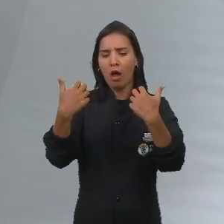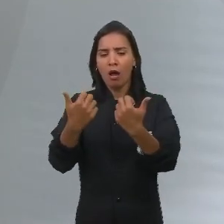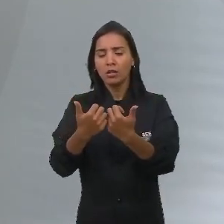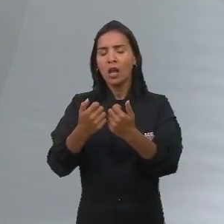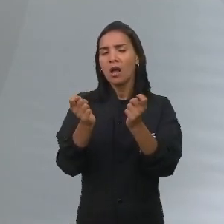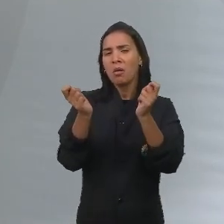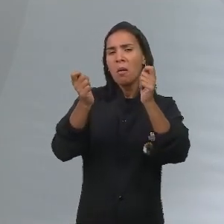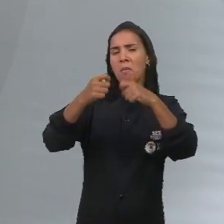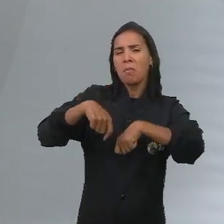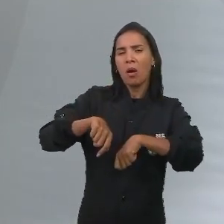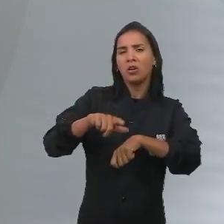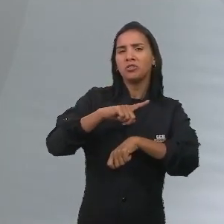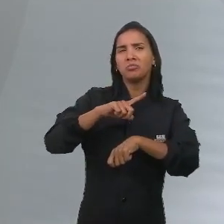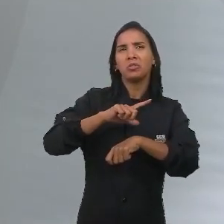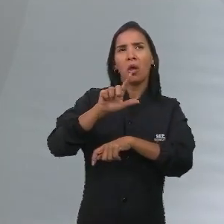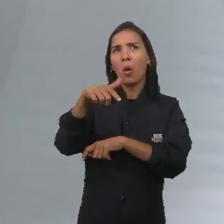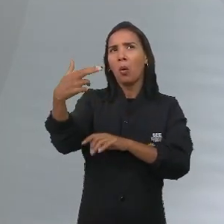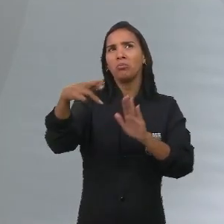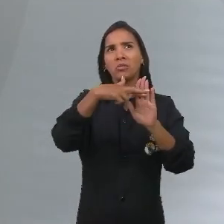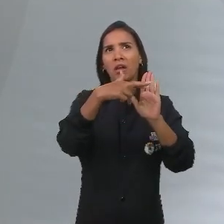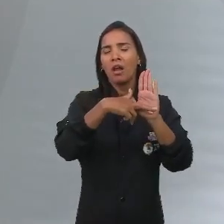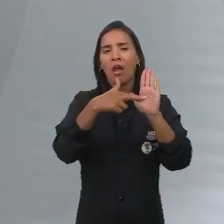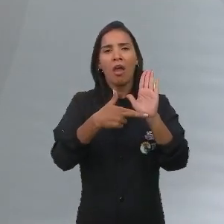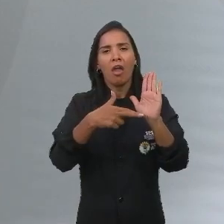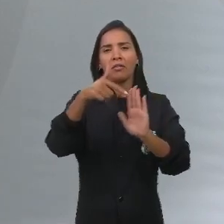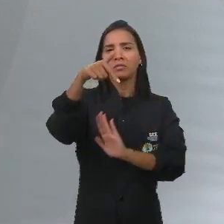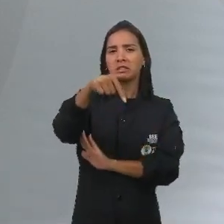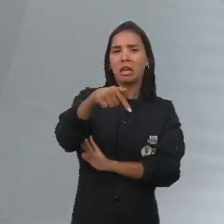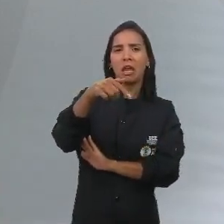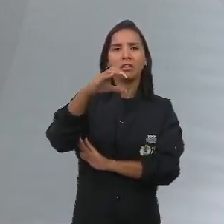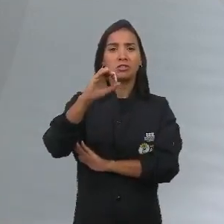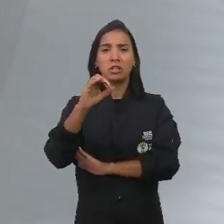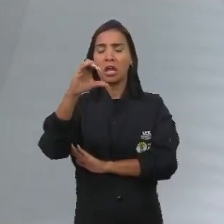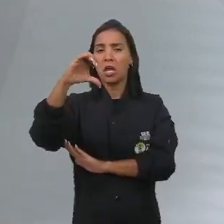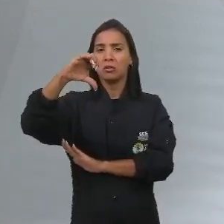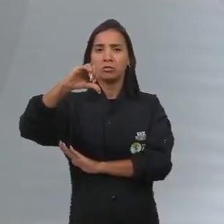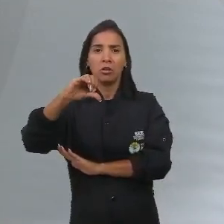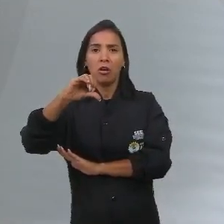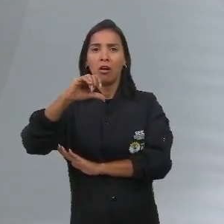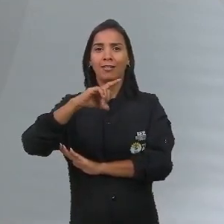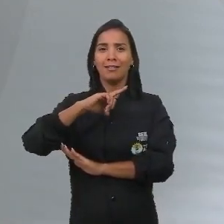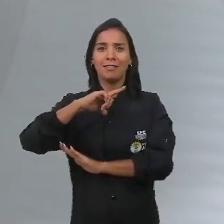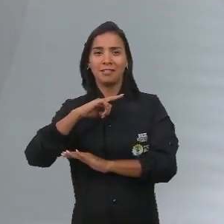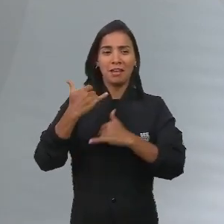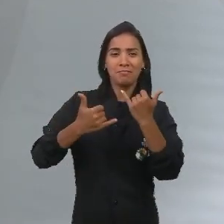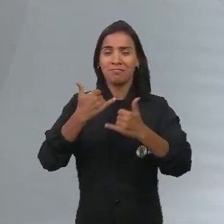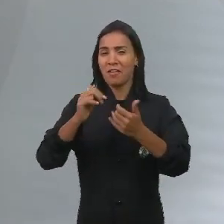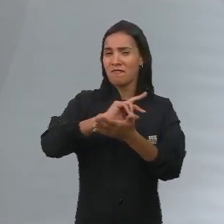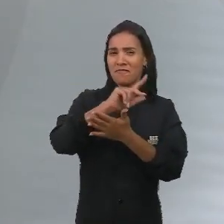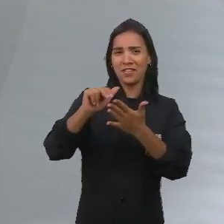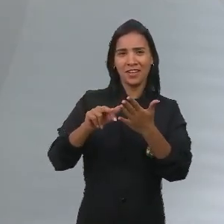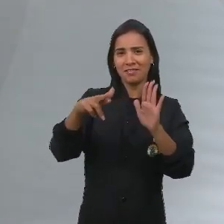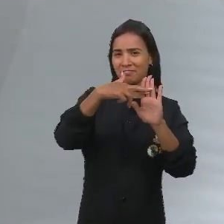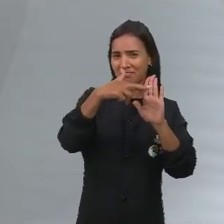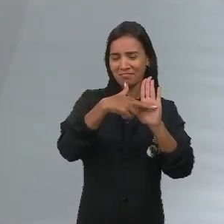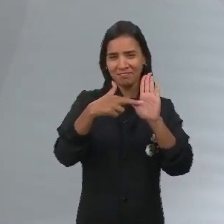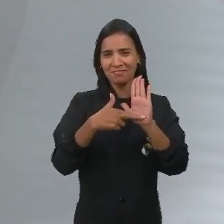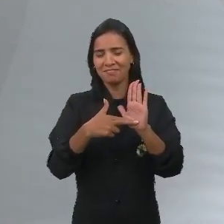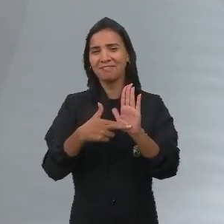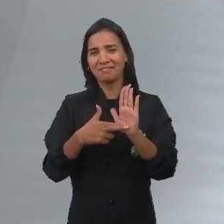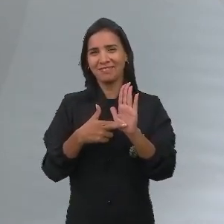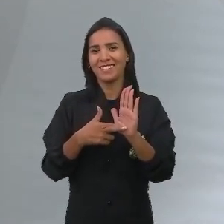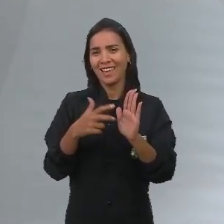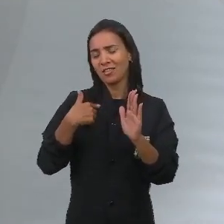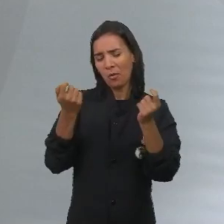ter a regra do 7, tem a regra do 9, a regra do 0, a regra de... Não, segura, se controla, vai. Então, são regras que eu